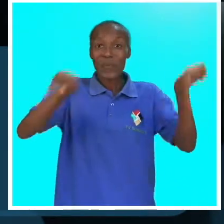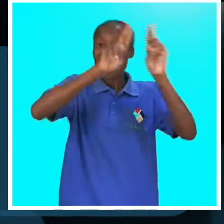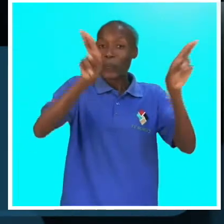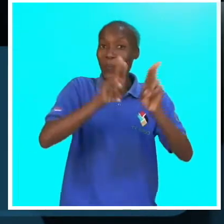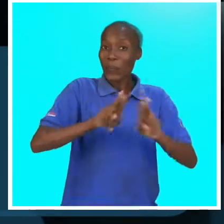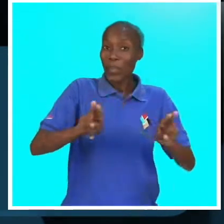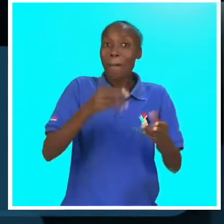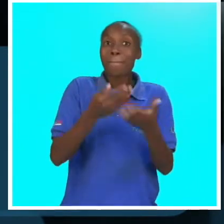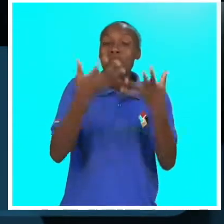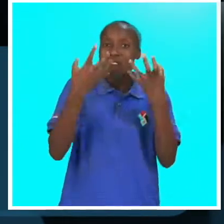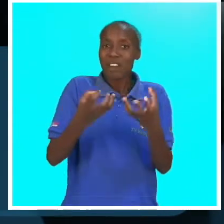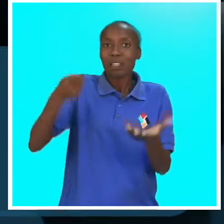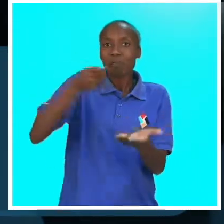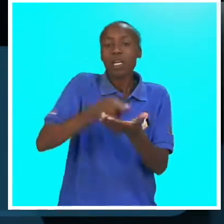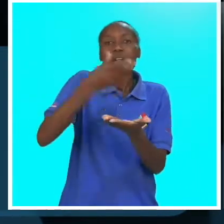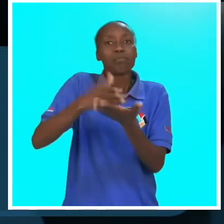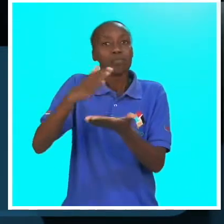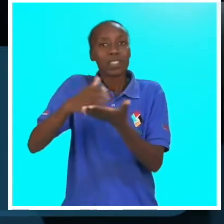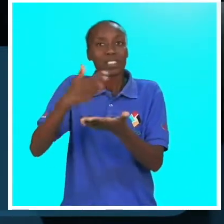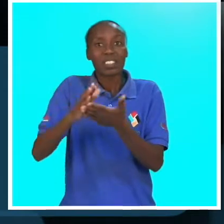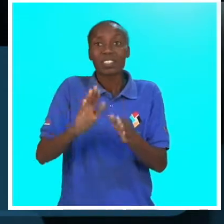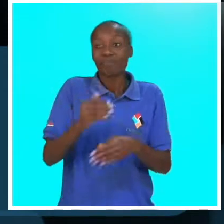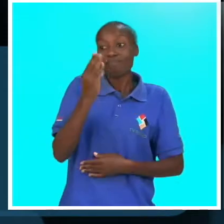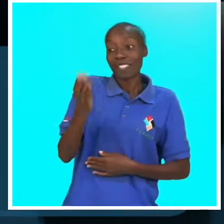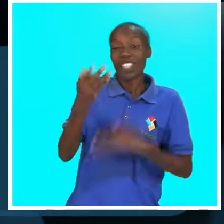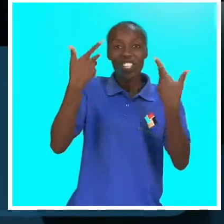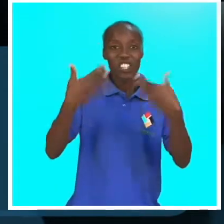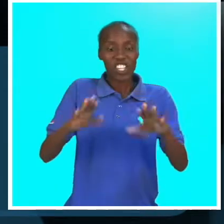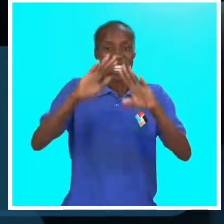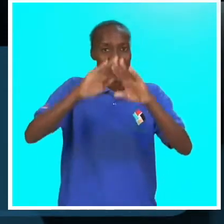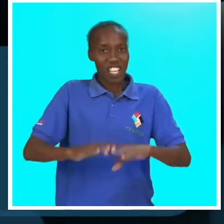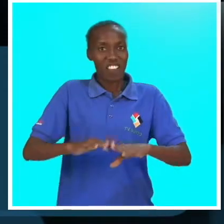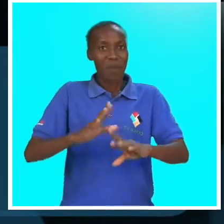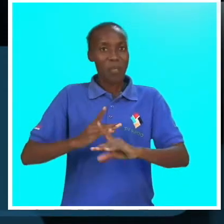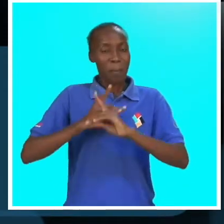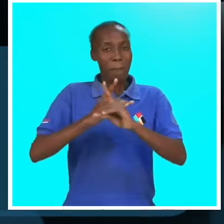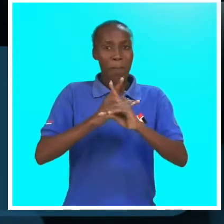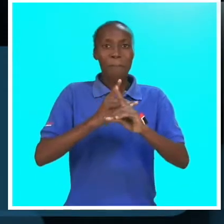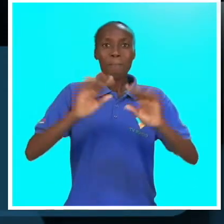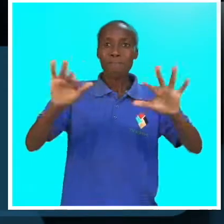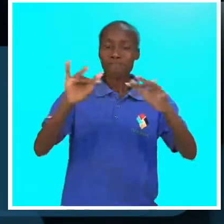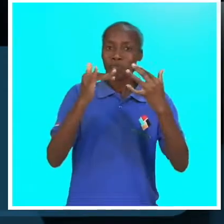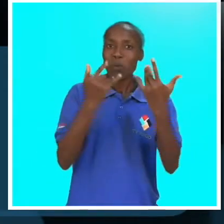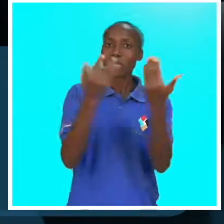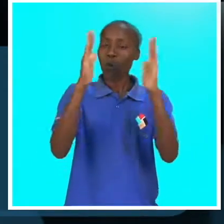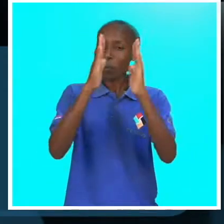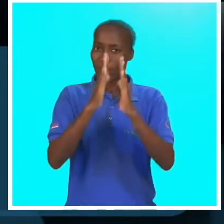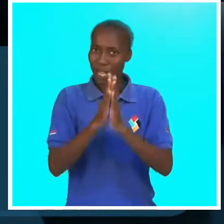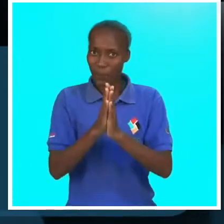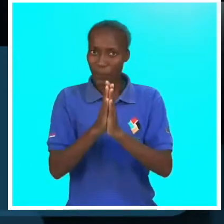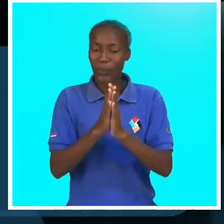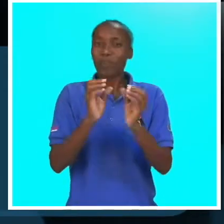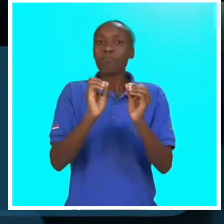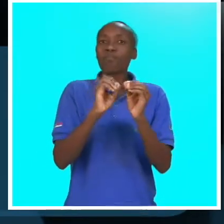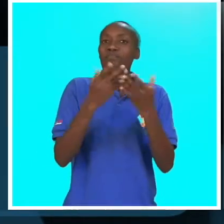competências internacionais por ter uma dívida. E para ser que esteve na nossa companhia, o nosso muito obrigado